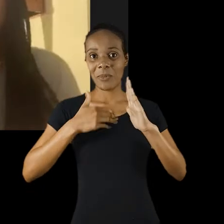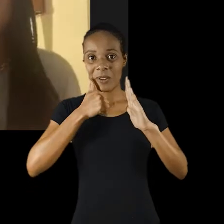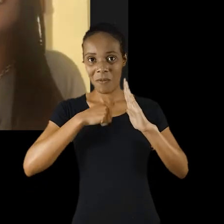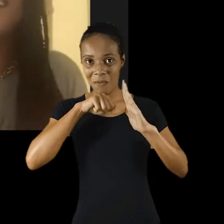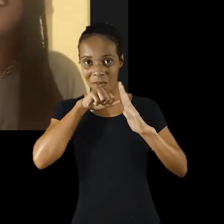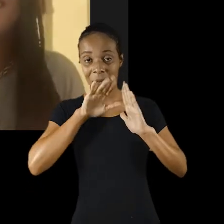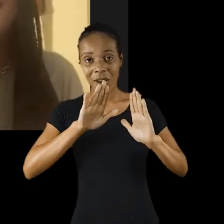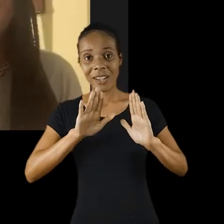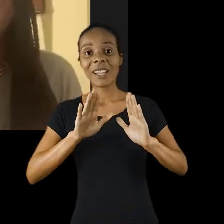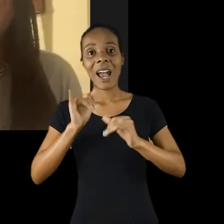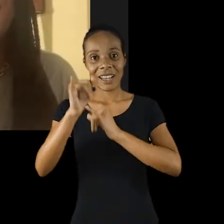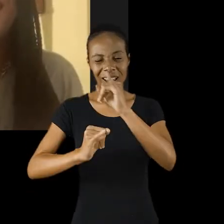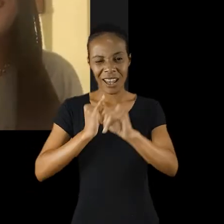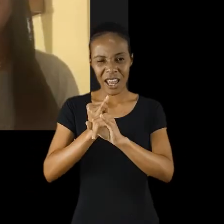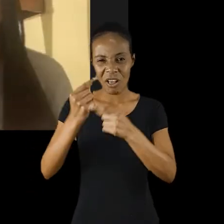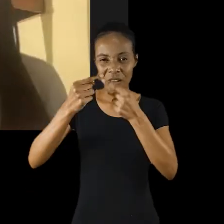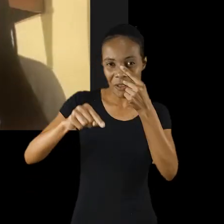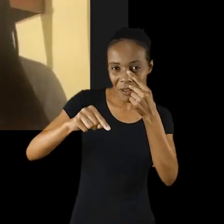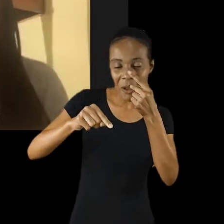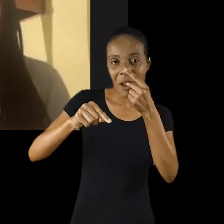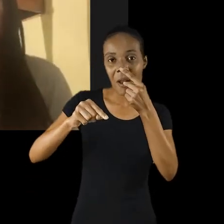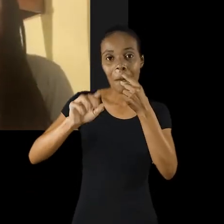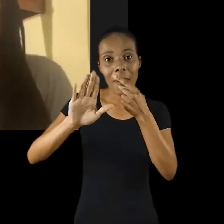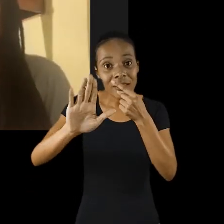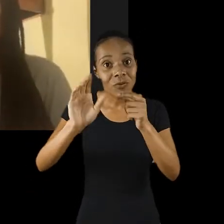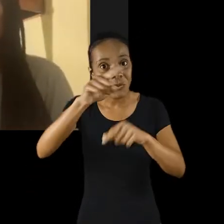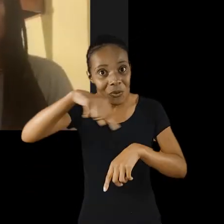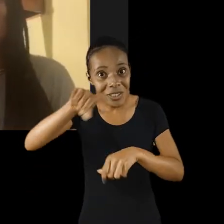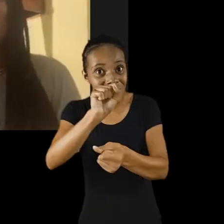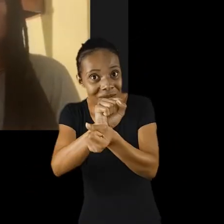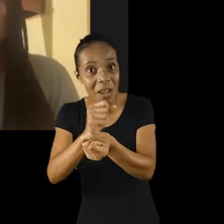voltar. Tá tudo bem, meu amor, tudo bem.